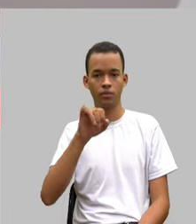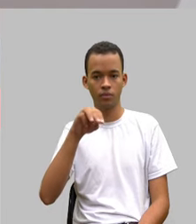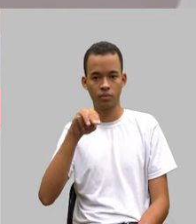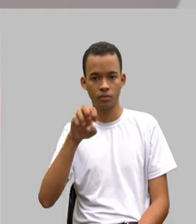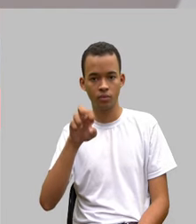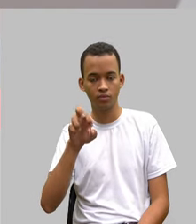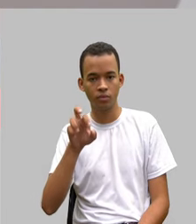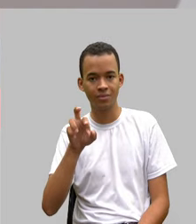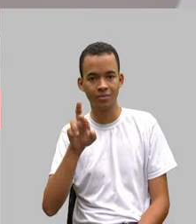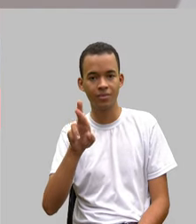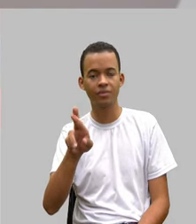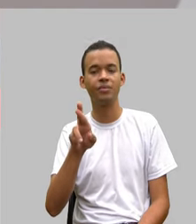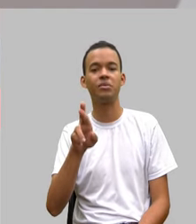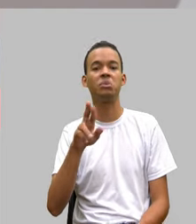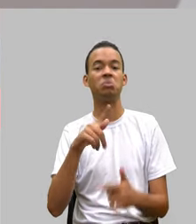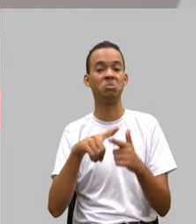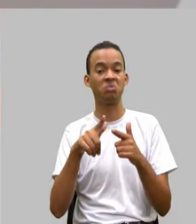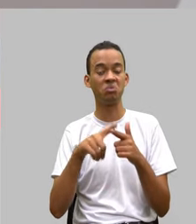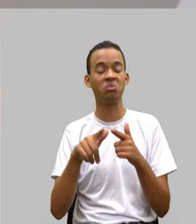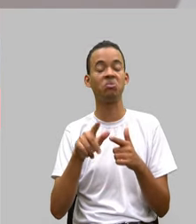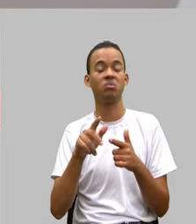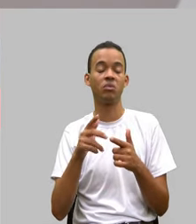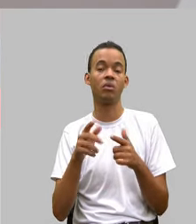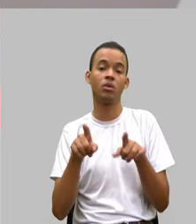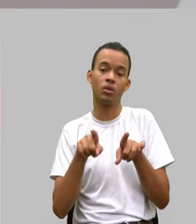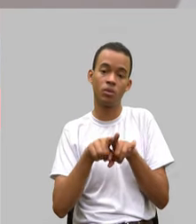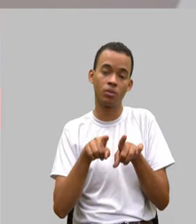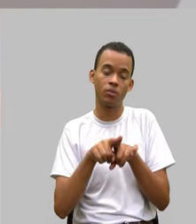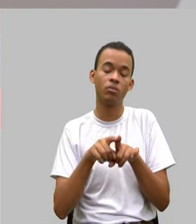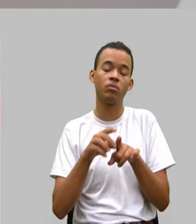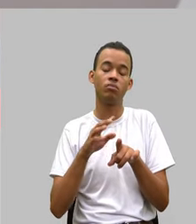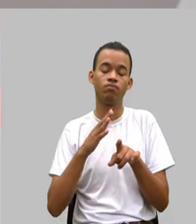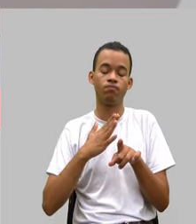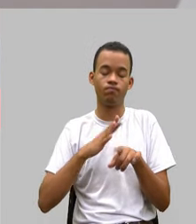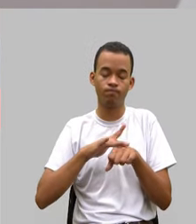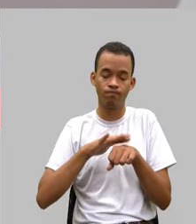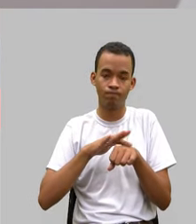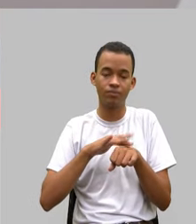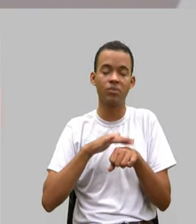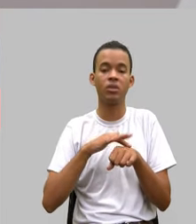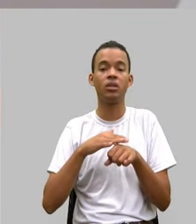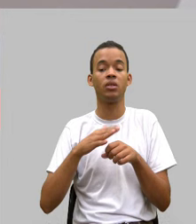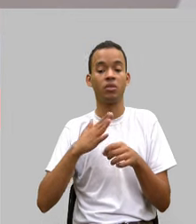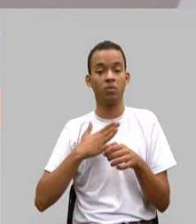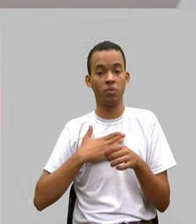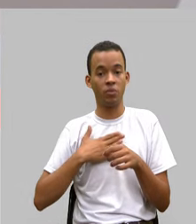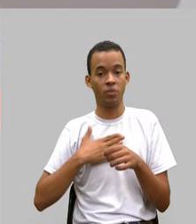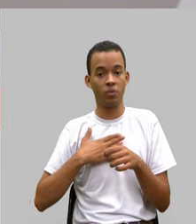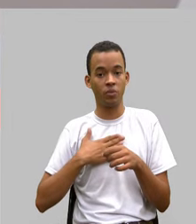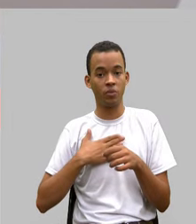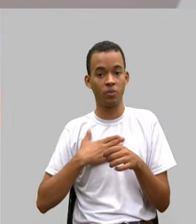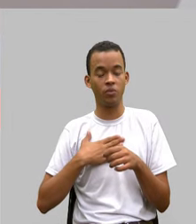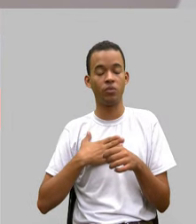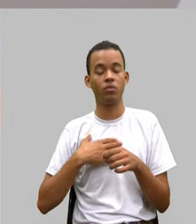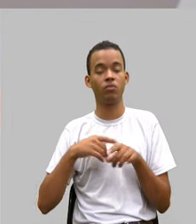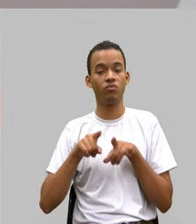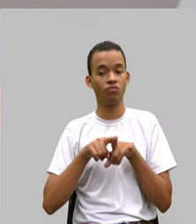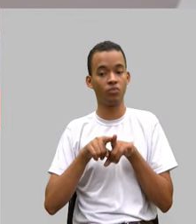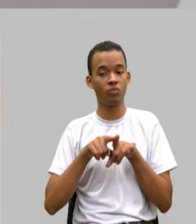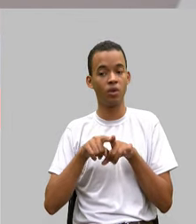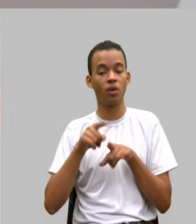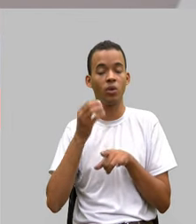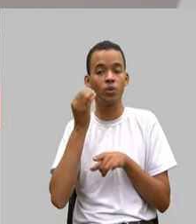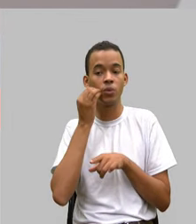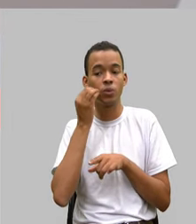que é médico Rafael associado também dang gato procurou tratamentos mais humanos e daí Chegamos na